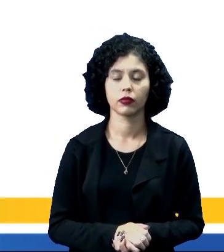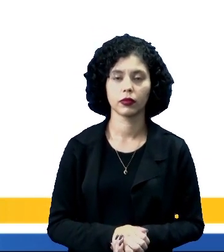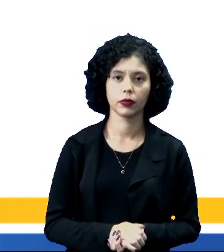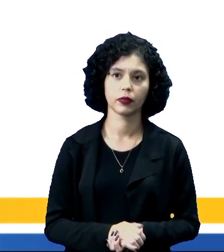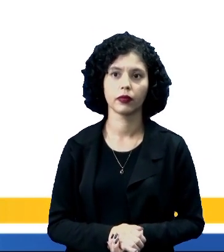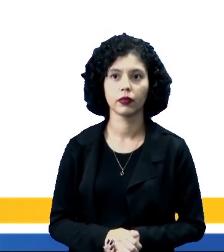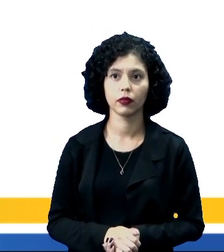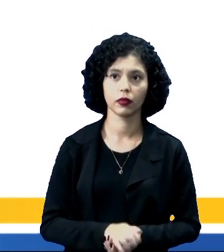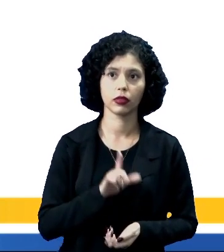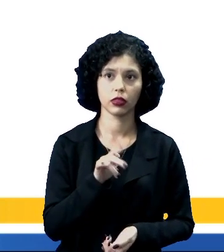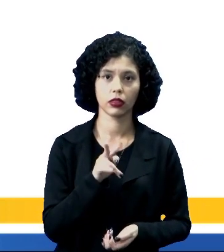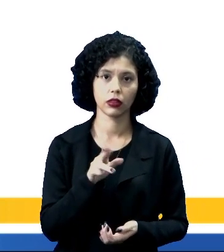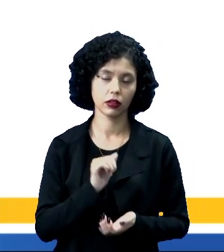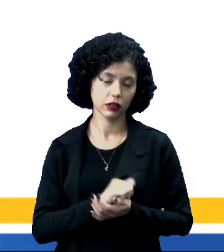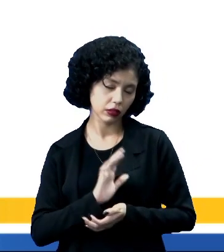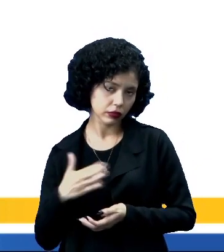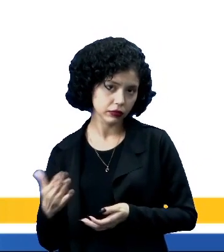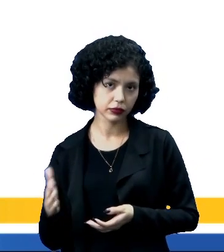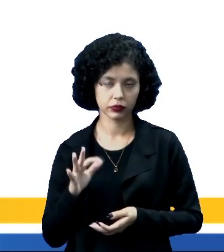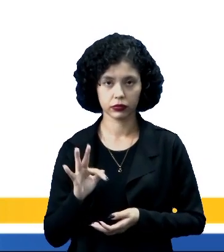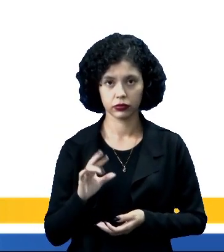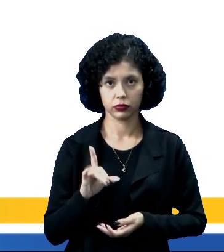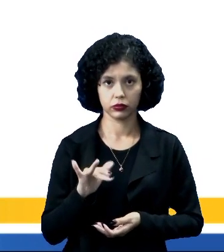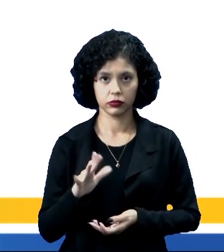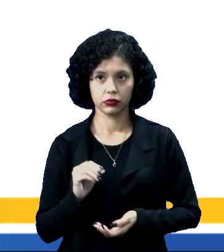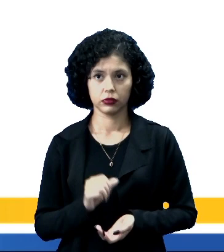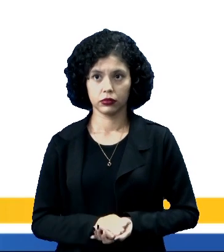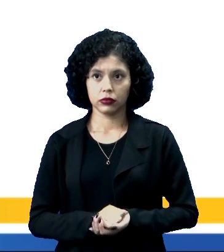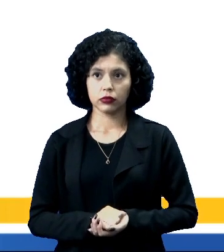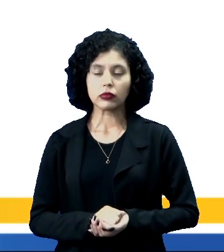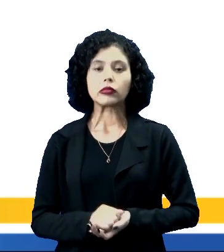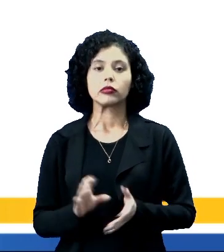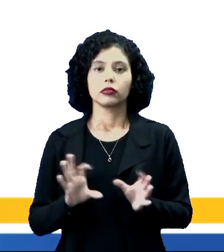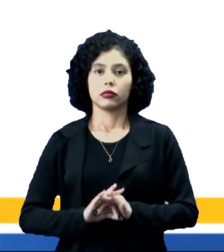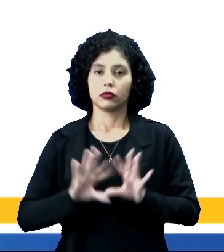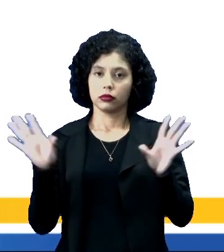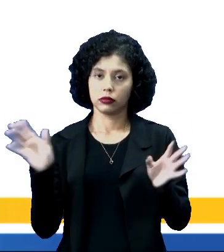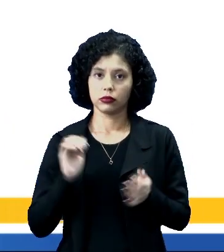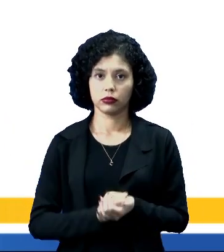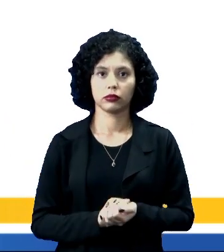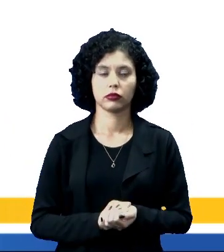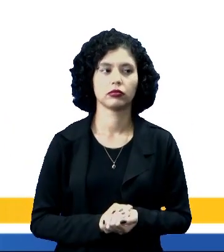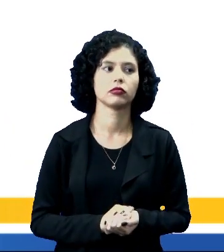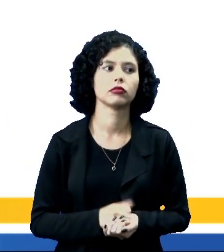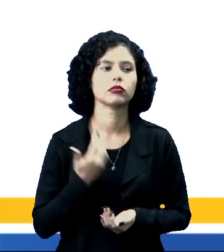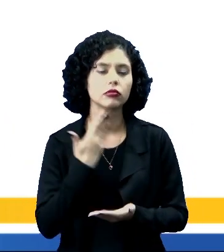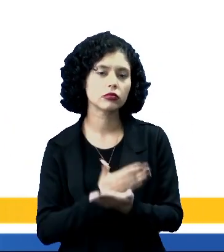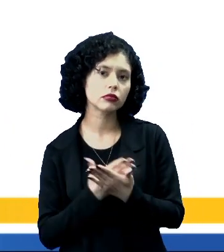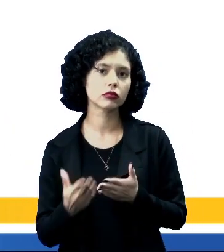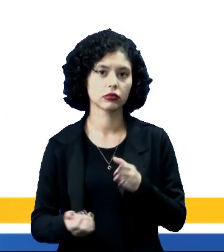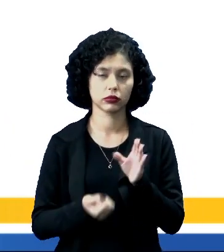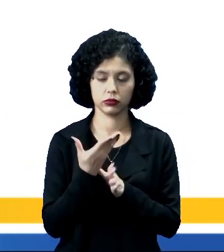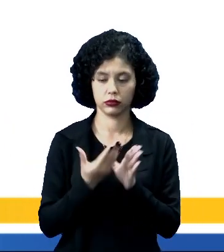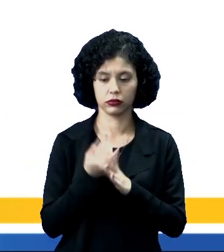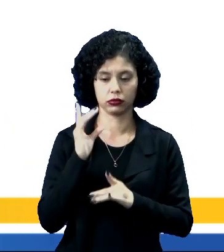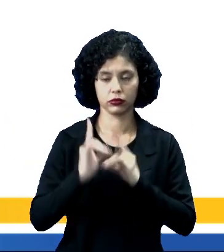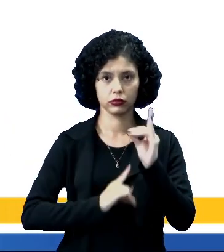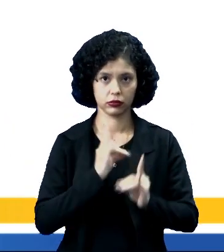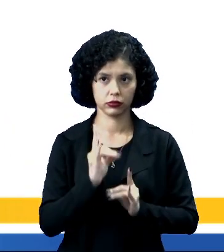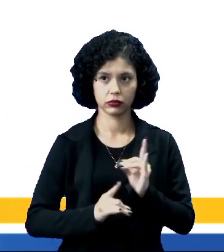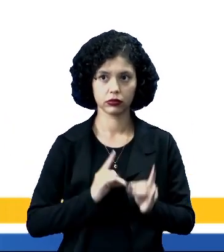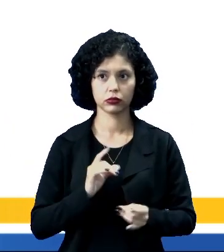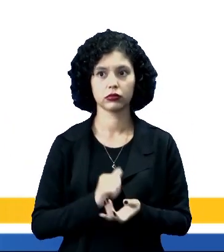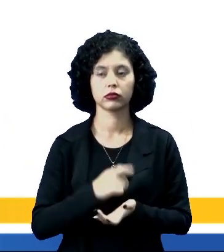e a fase lútea é quando o folículo que foi deixado pelo ovócito ele começa a produzir um hormônio